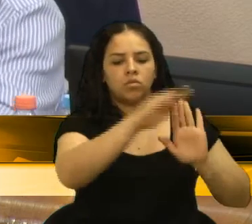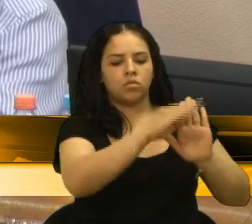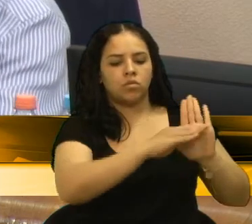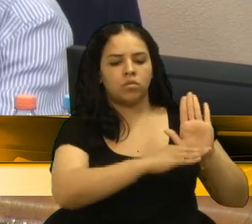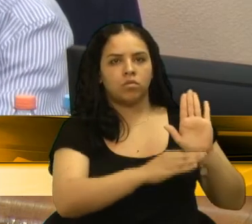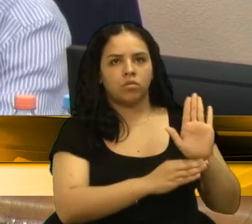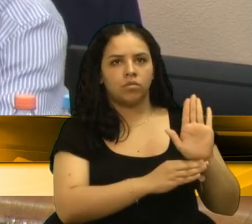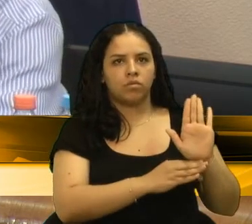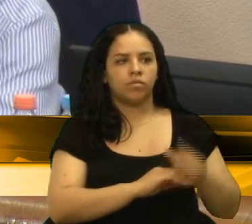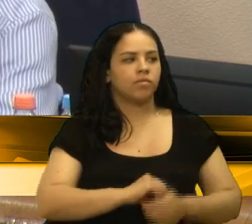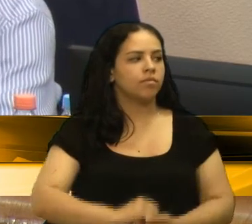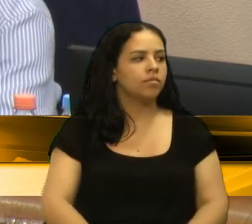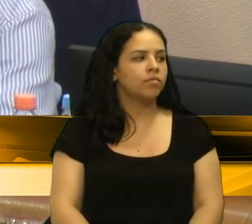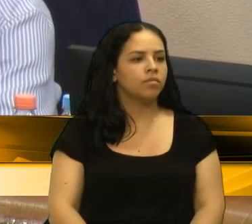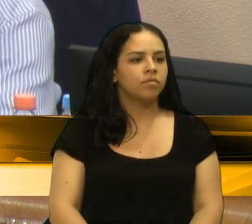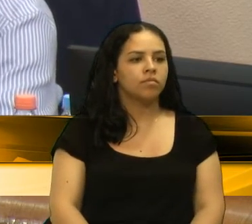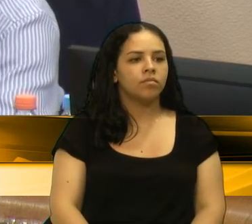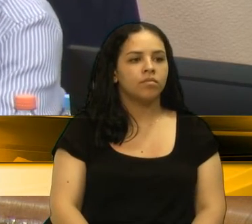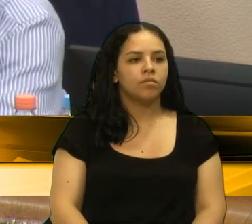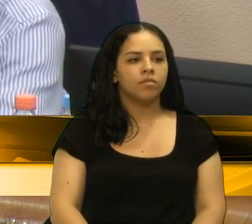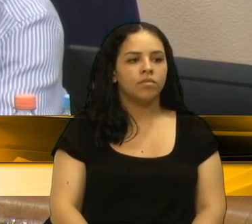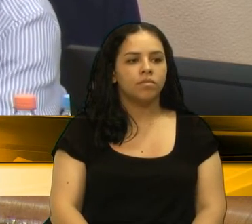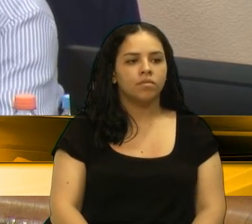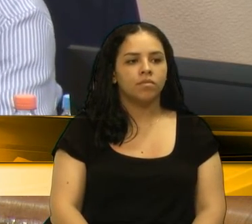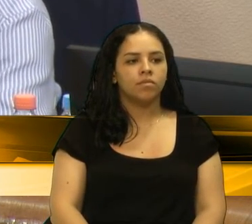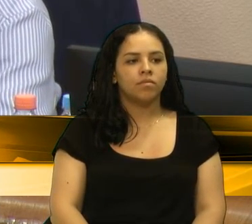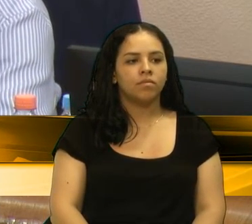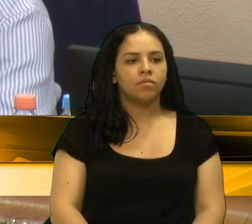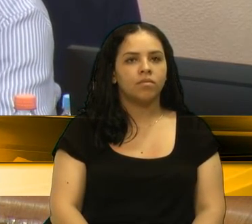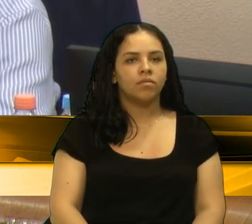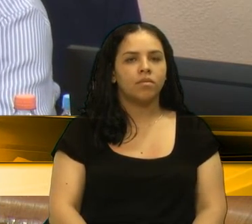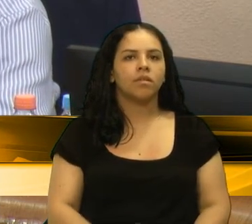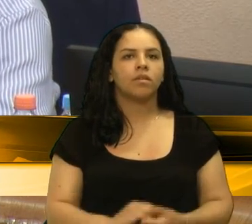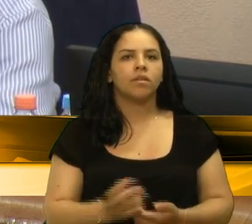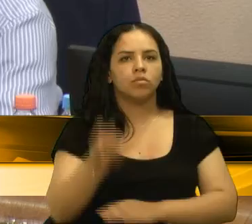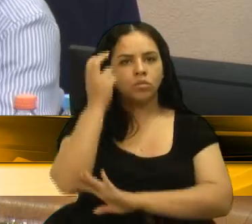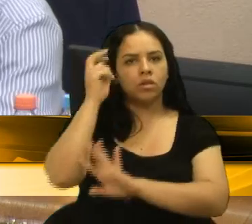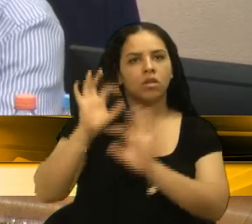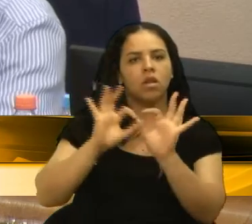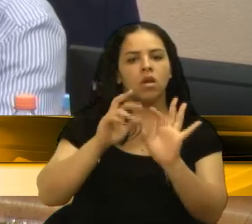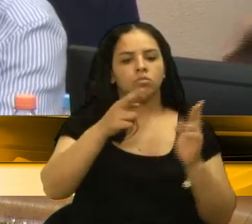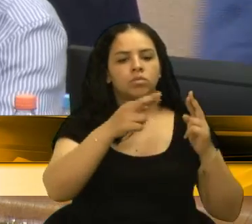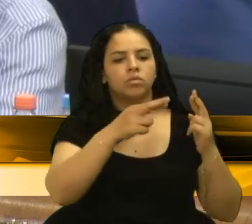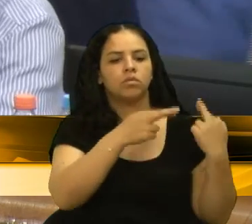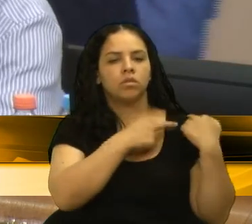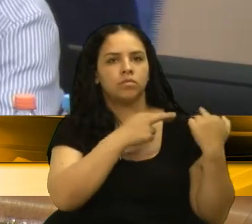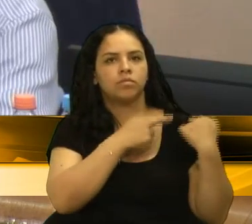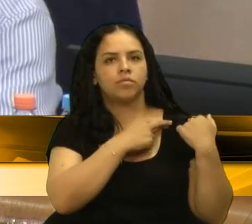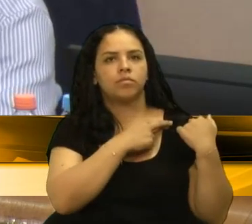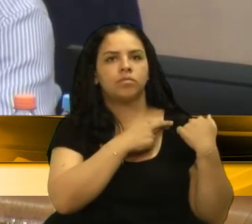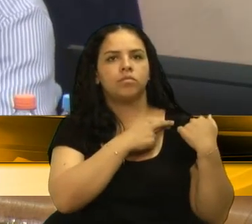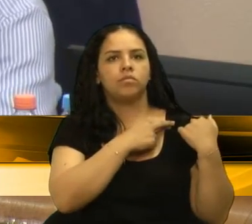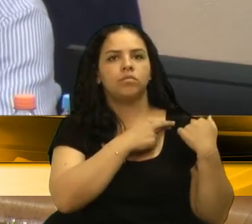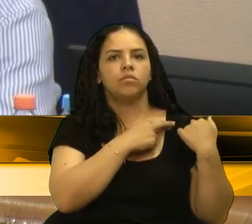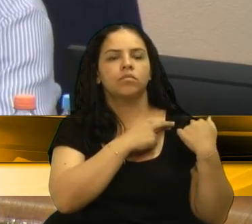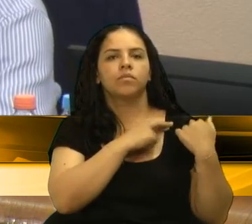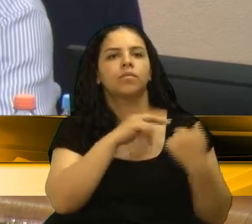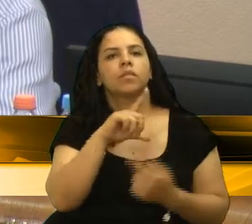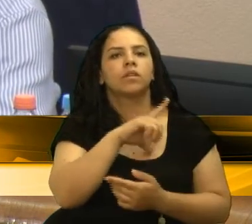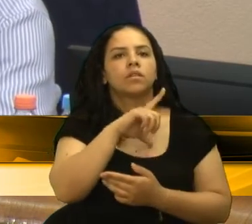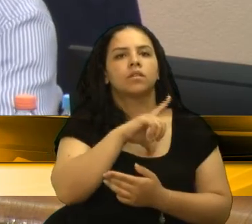envio de uma nova minuta. E o Conselho de Cultura ficou responsável por passar algumas observações que